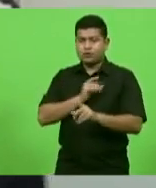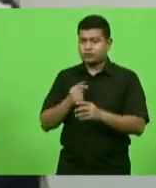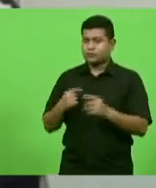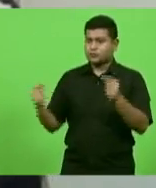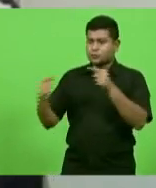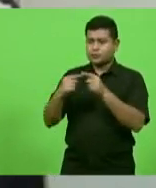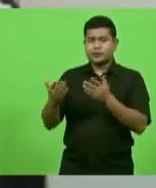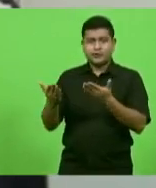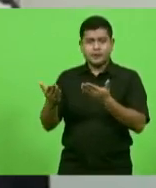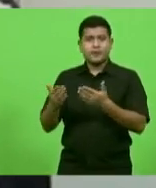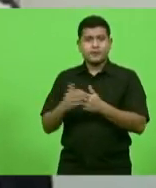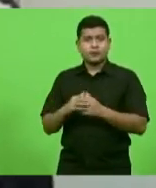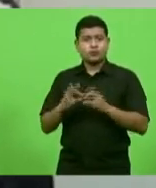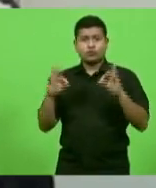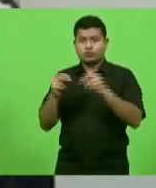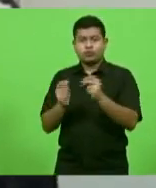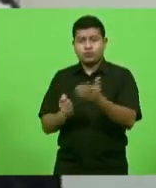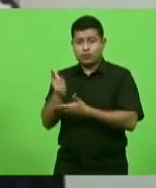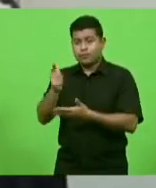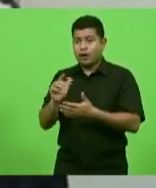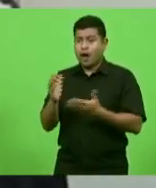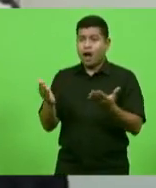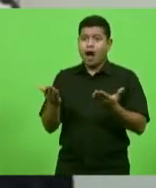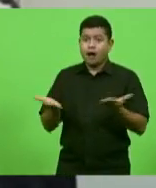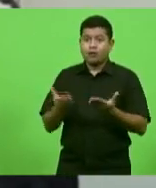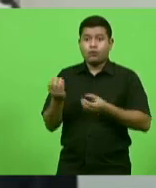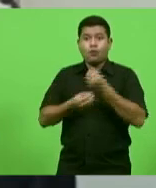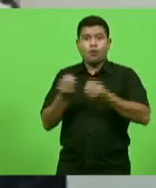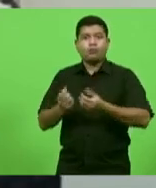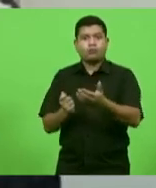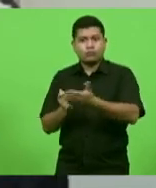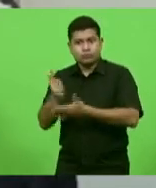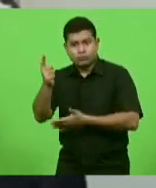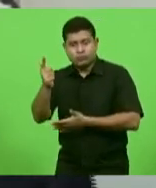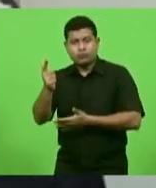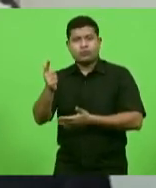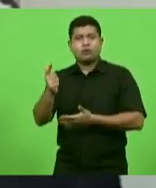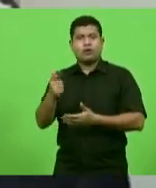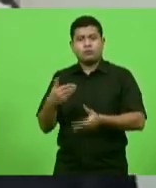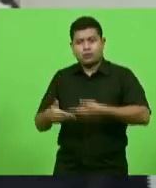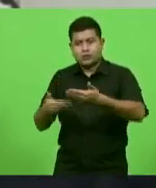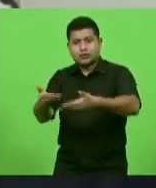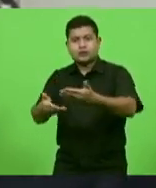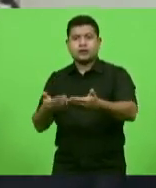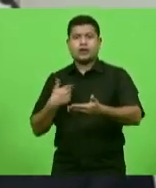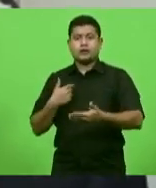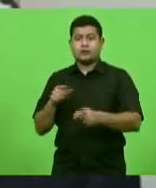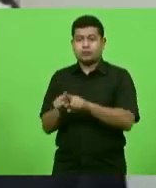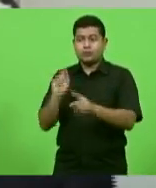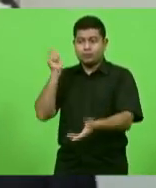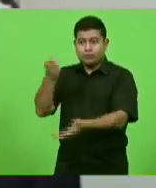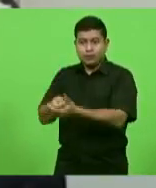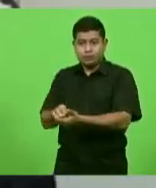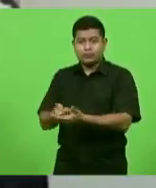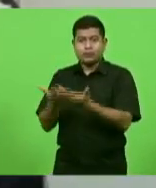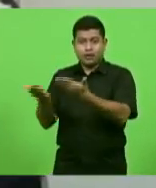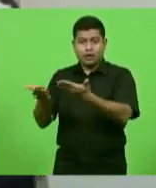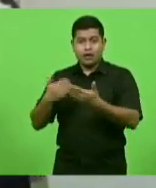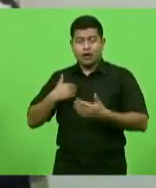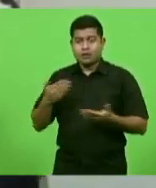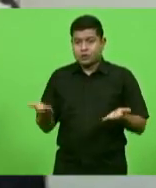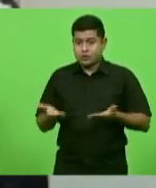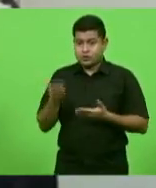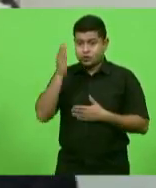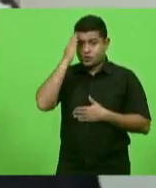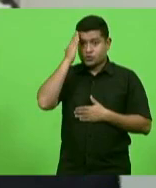e necessário comprar estava comprando a forma de comprar e de pagamento foi o governador tomou ciência nesse dia vinte e dois